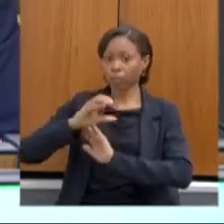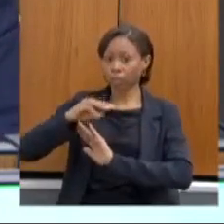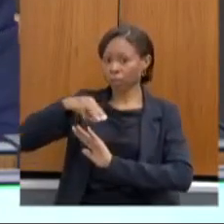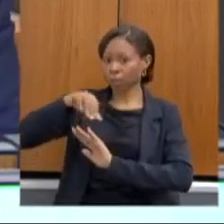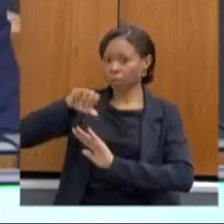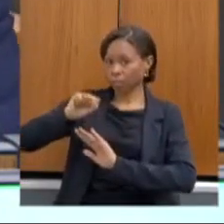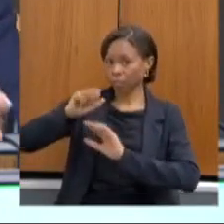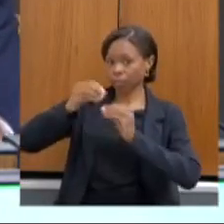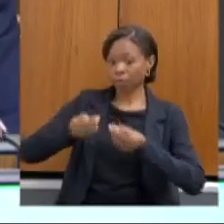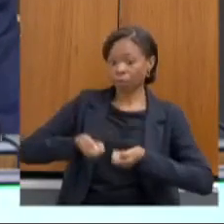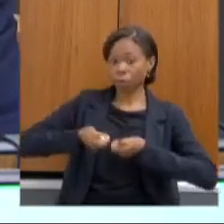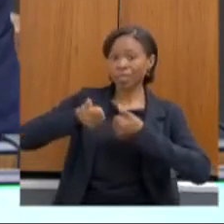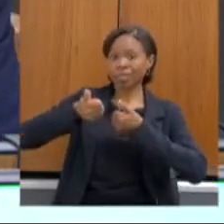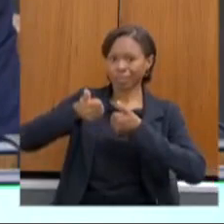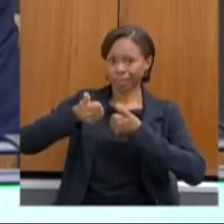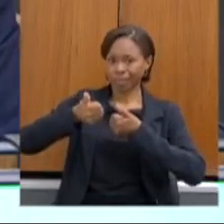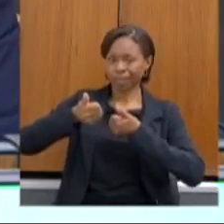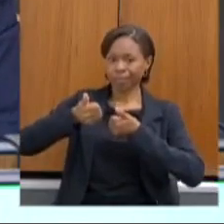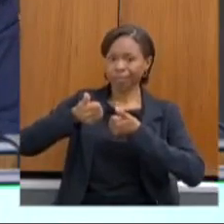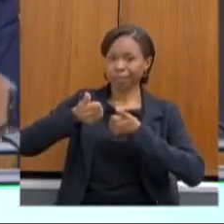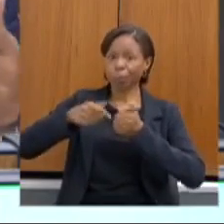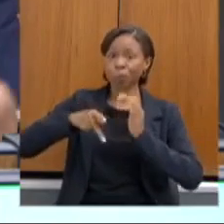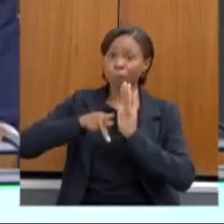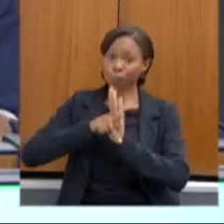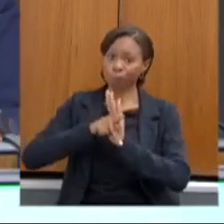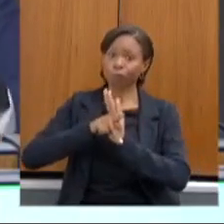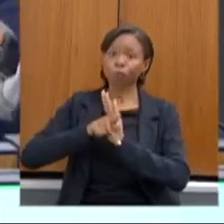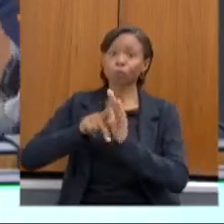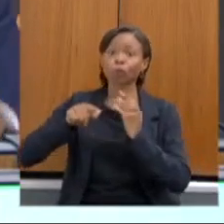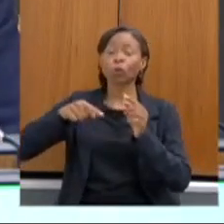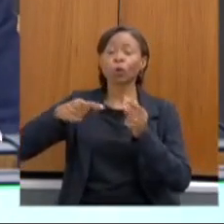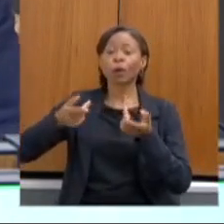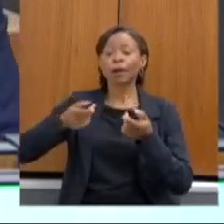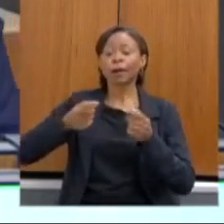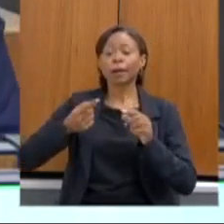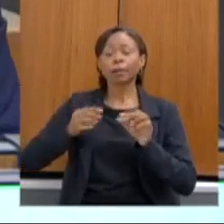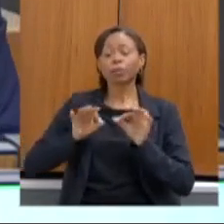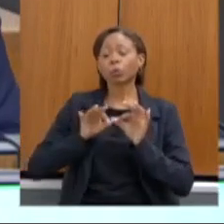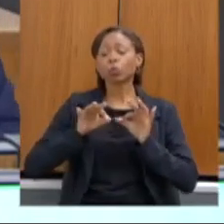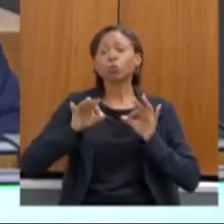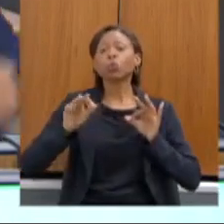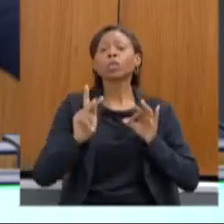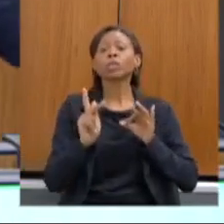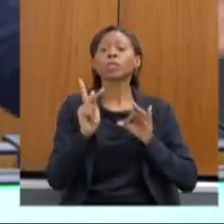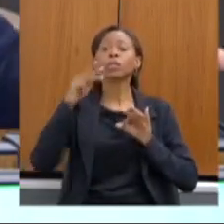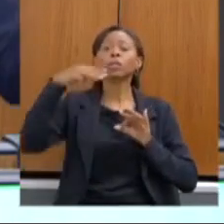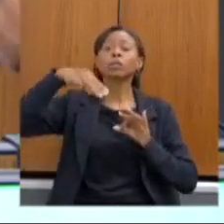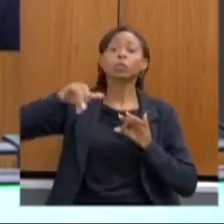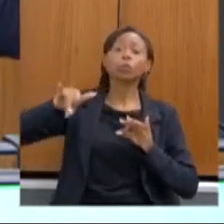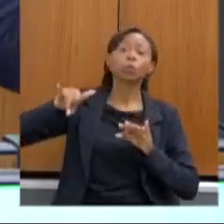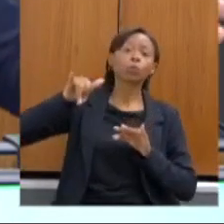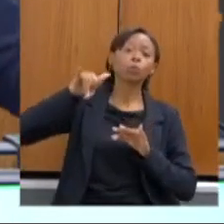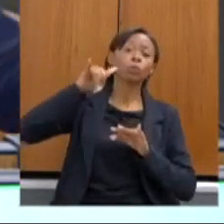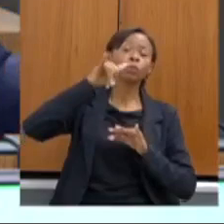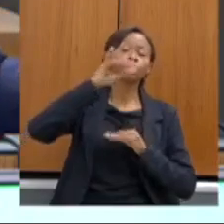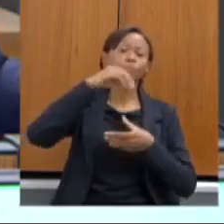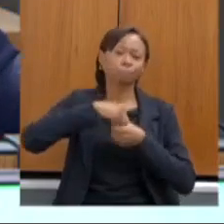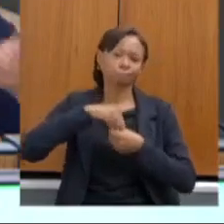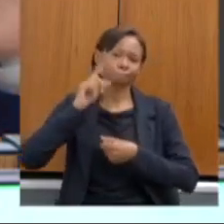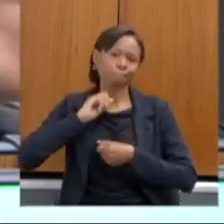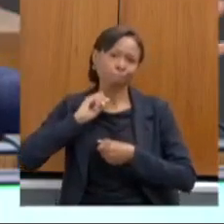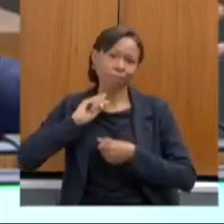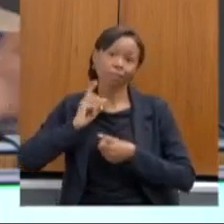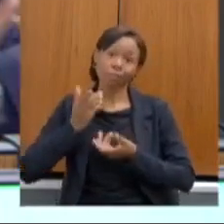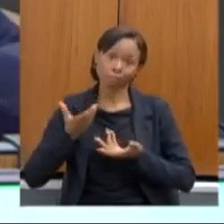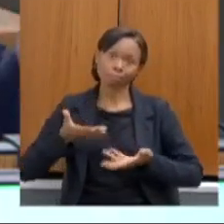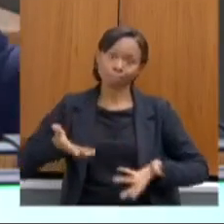quilômetros rodados dentro do estado e isso vai encorajar Que ela possa atingir outras regionais do Estado